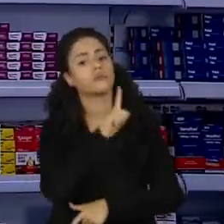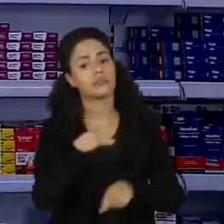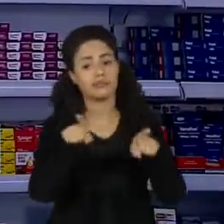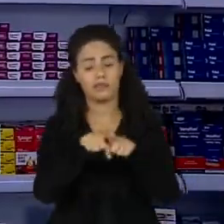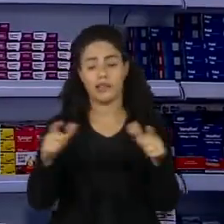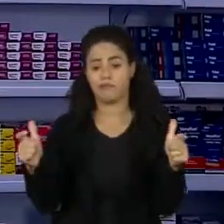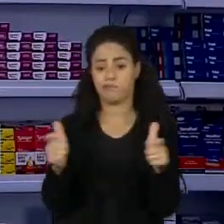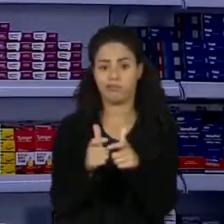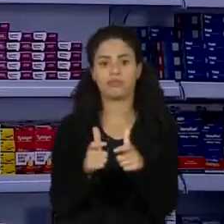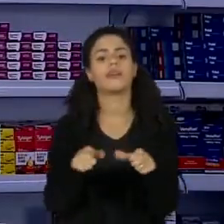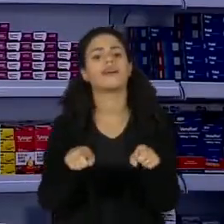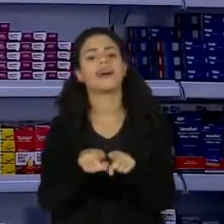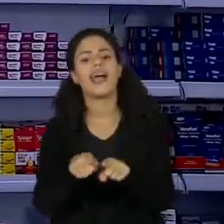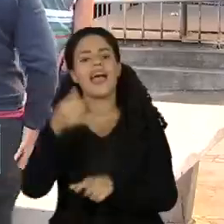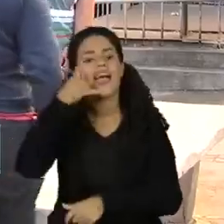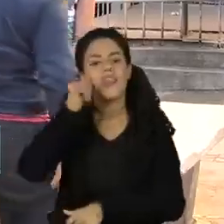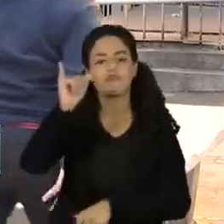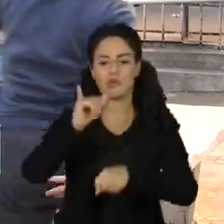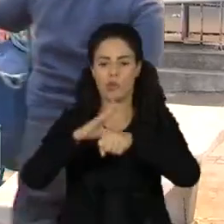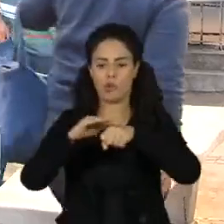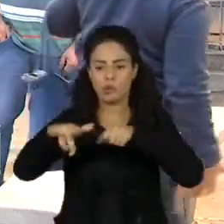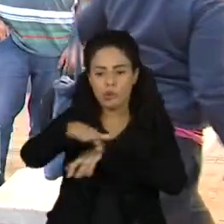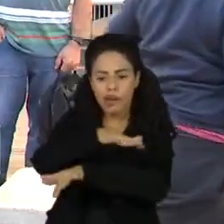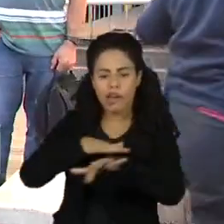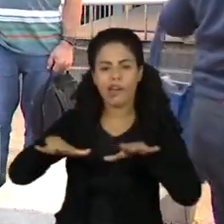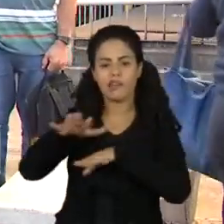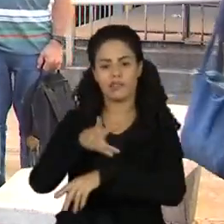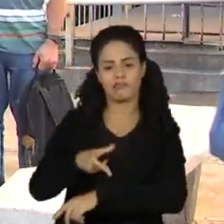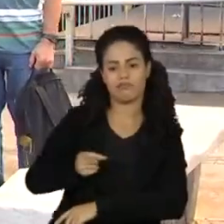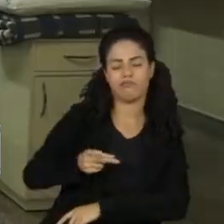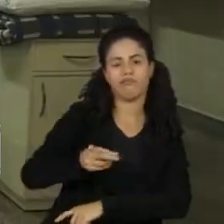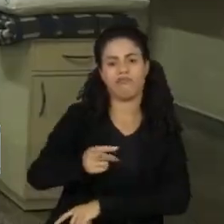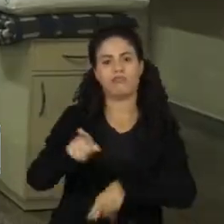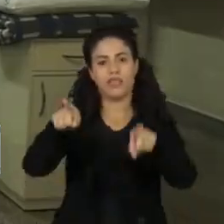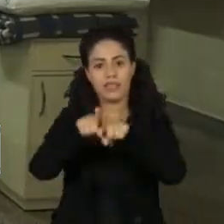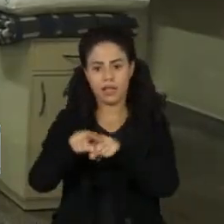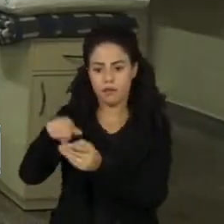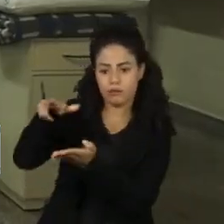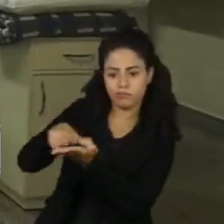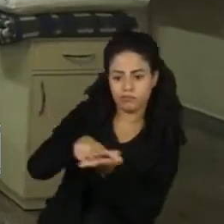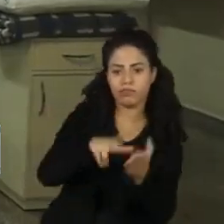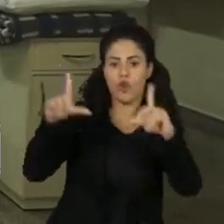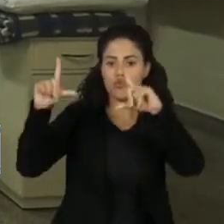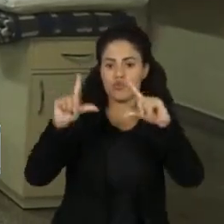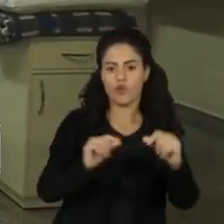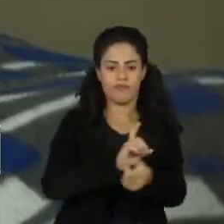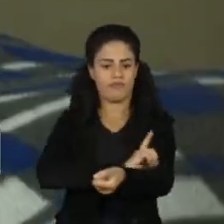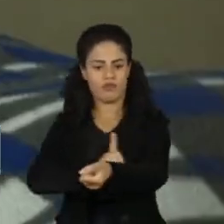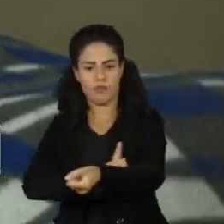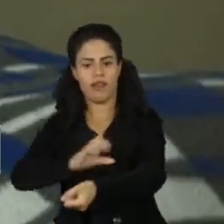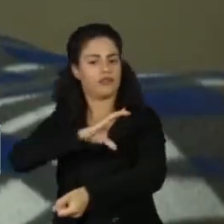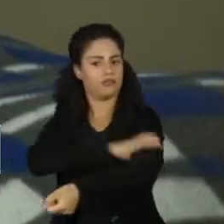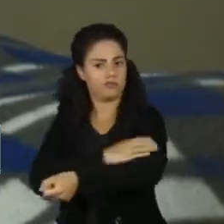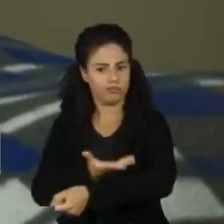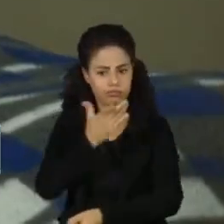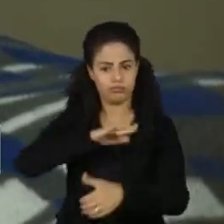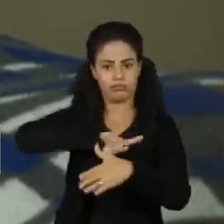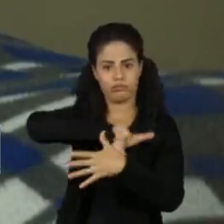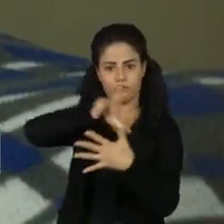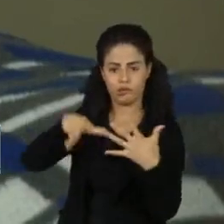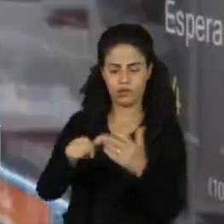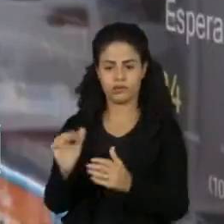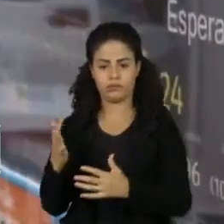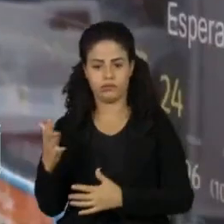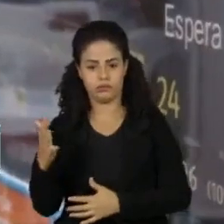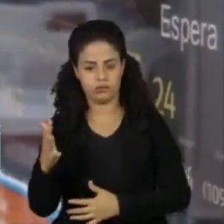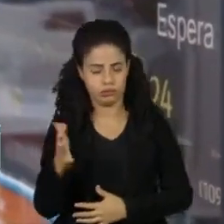reduziu a mortalidade por doenças circulatórias, por exemplo, e diminuiu as internações por diabetes, hipertensão, doença de